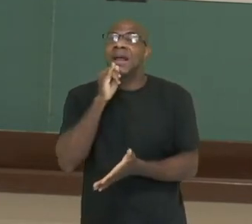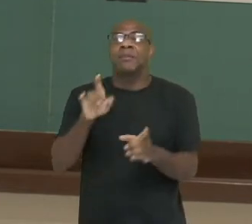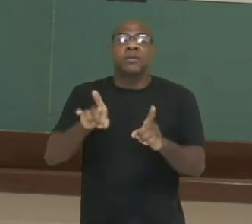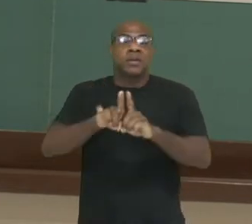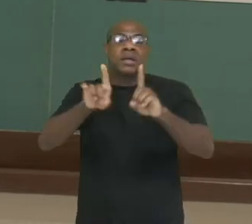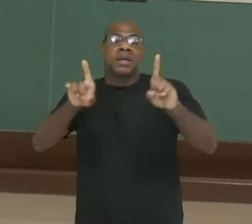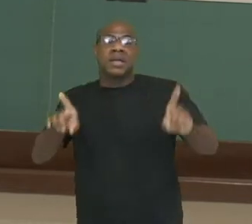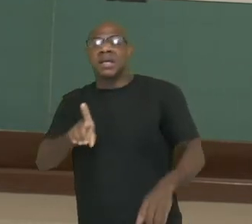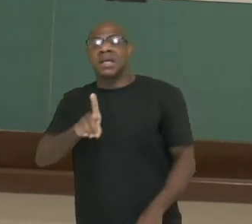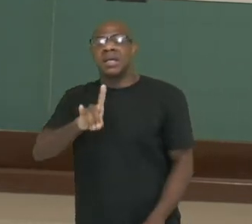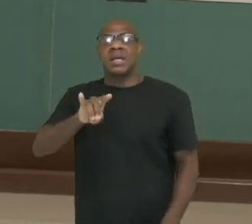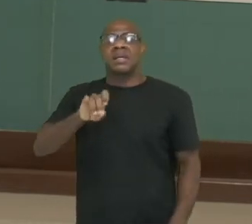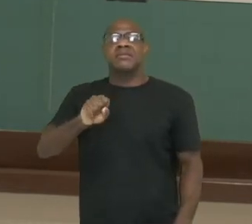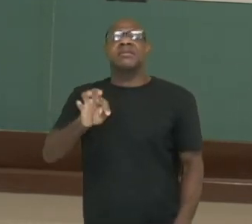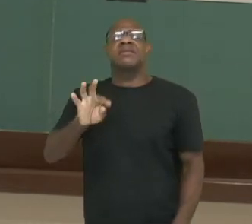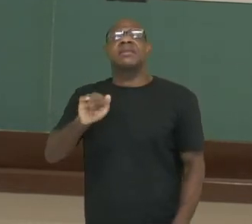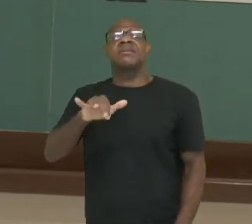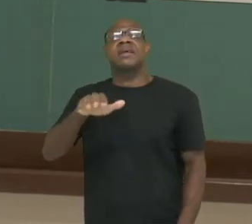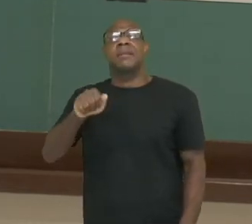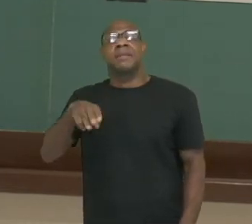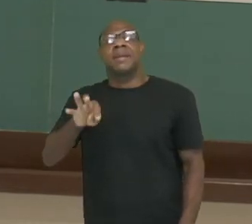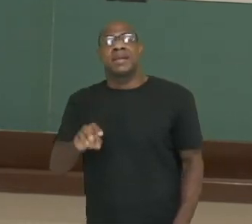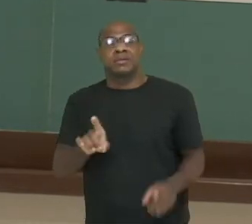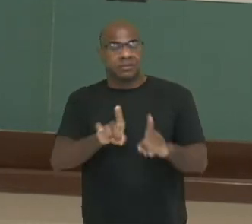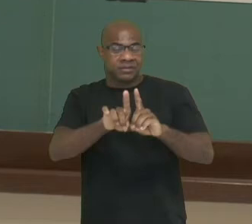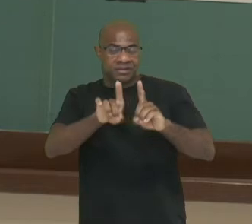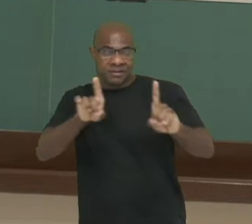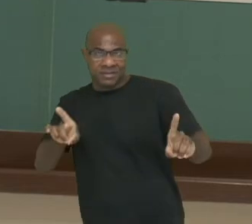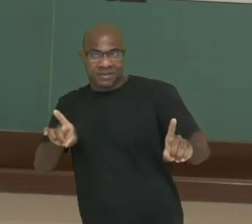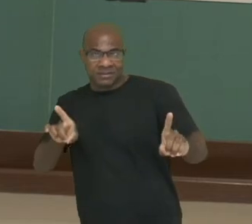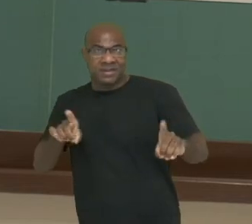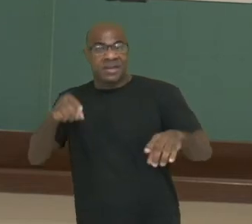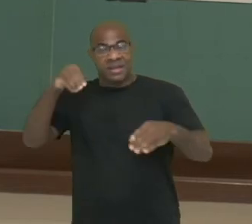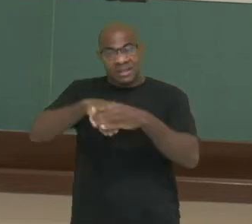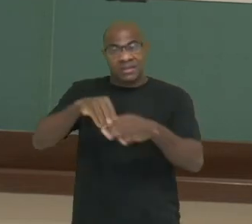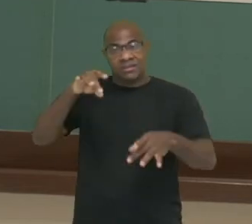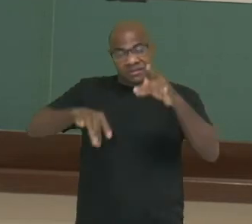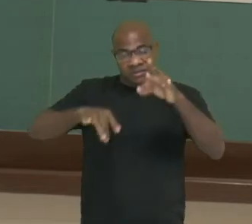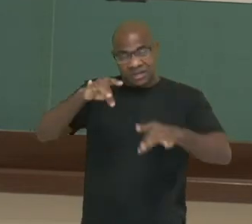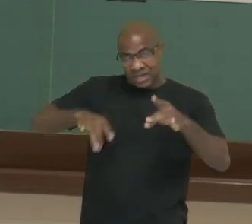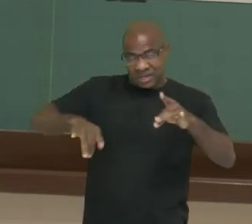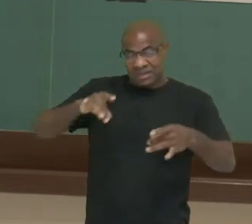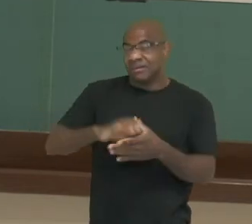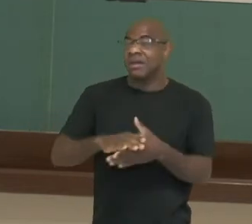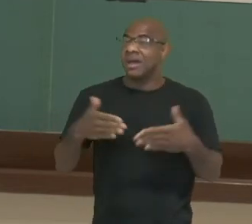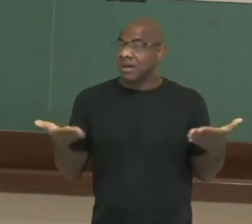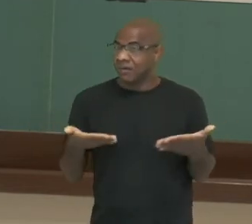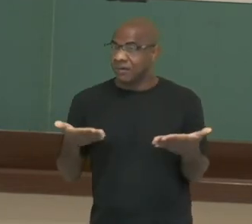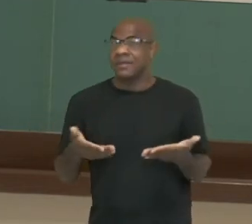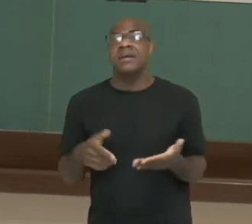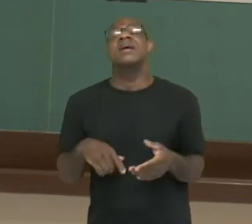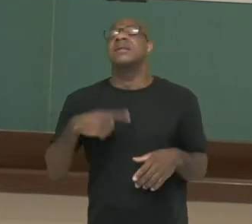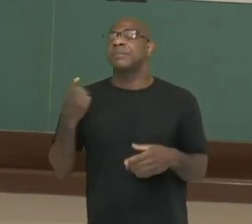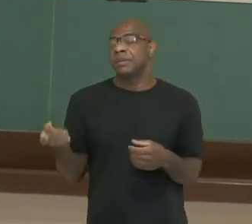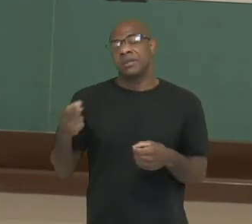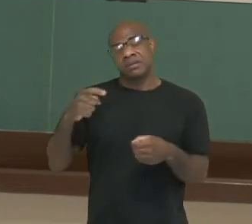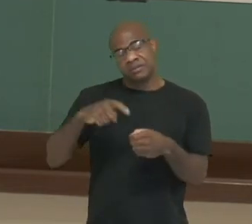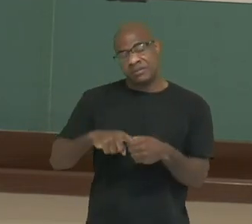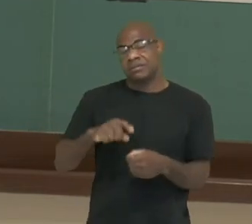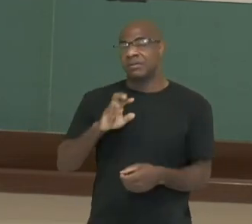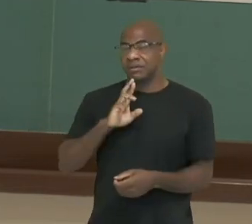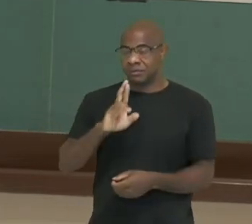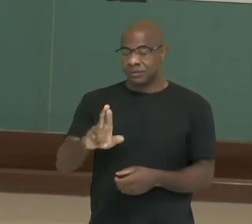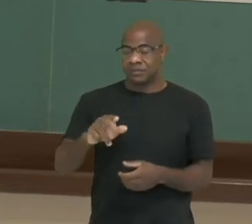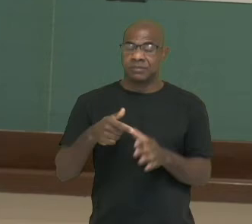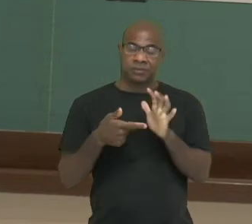né, brechtiano. Então, pensa um pouquinho sobre esses exemplos de distanciamento que o Brecht propõe. Daqui a pouco, eu e o Val